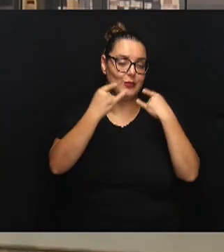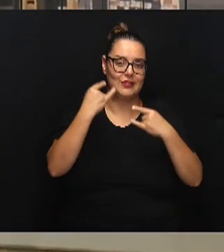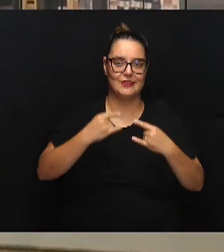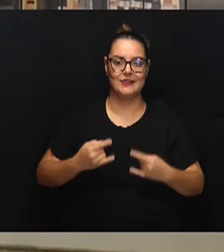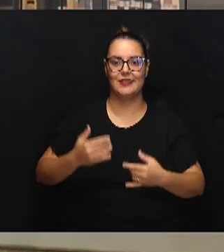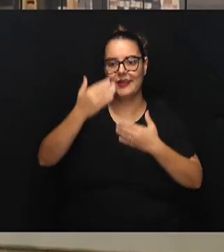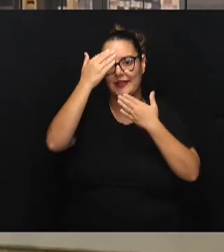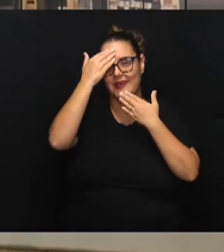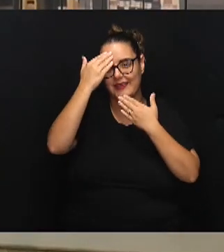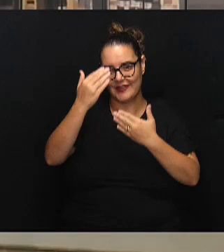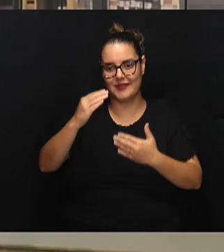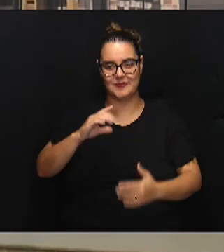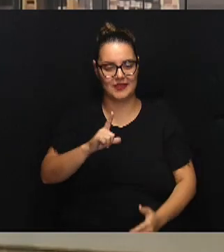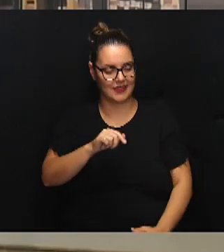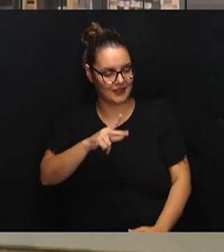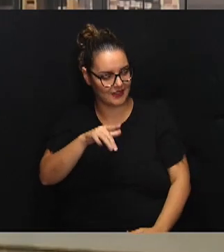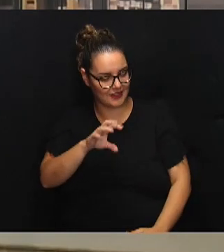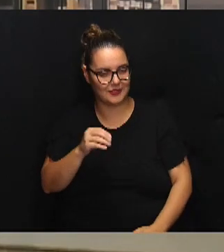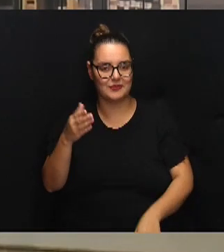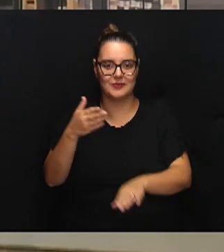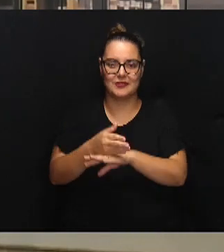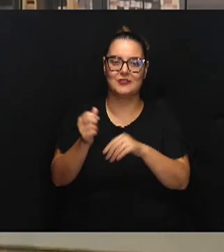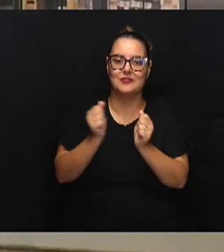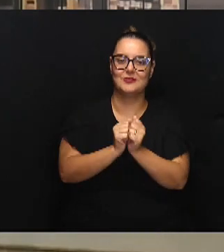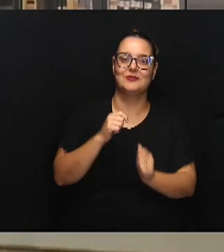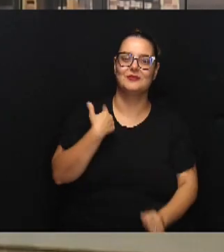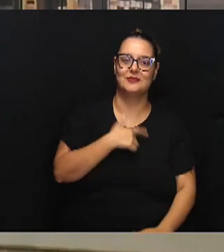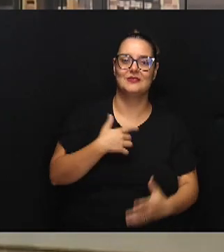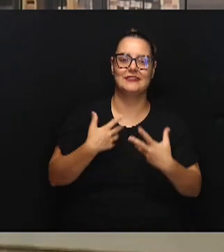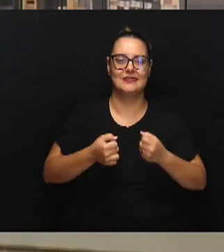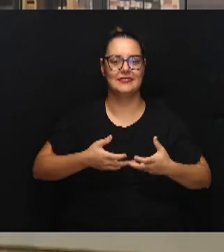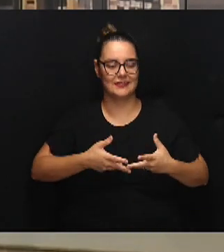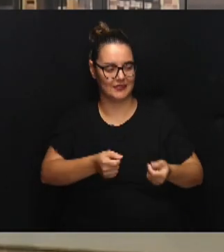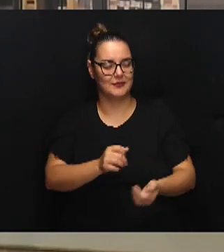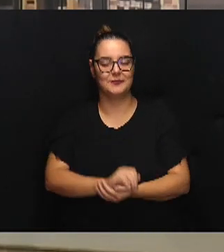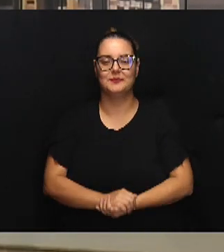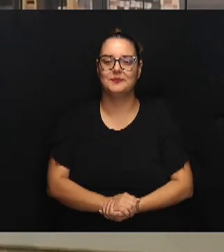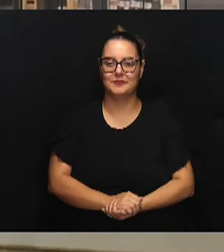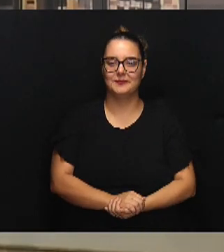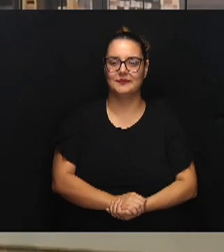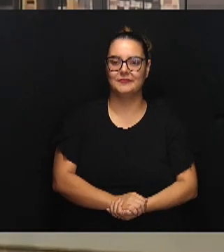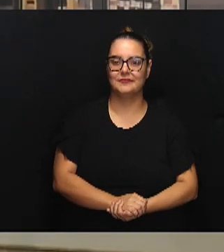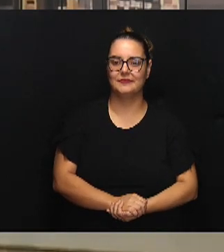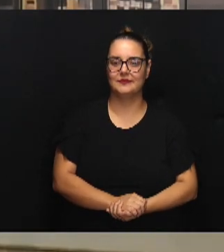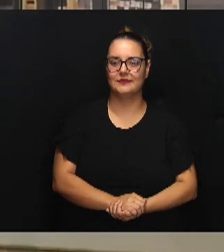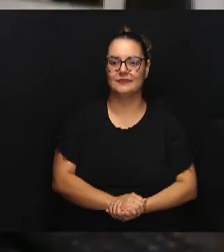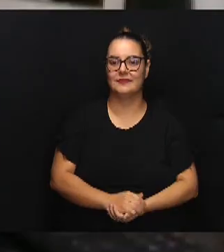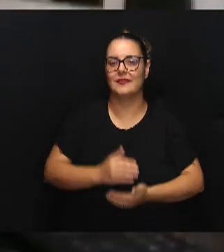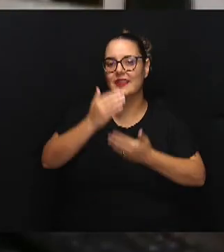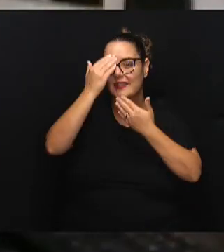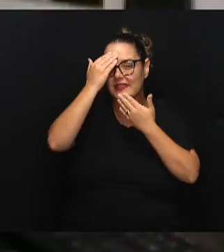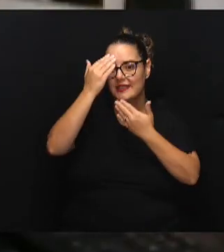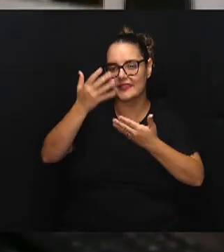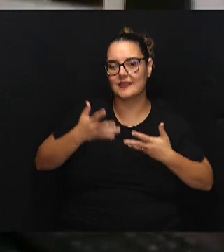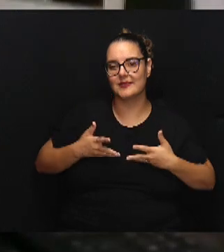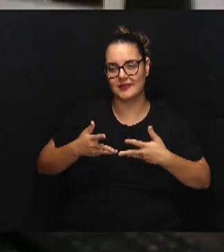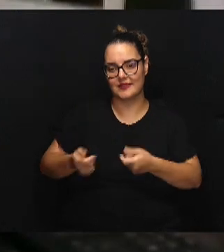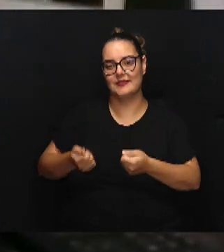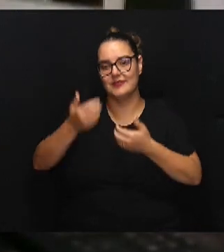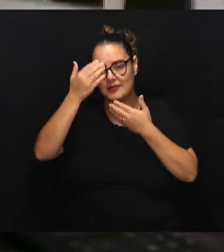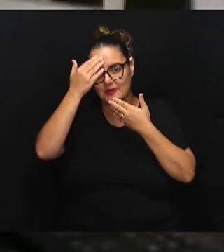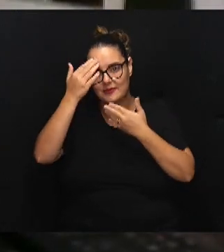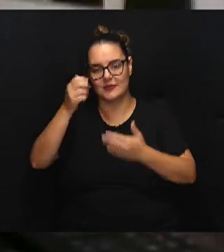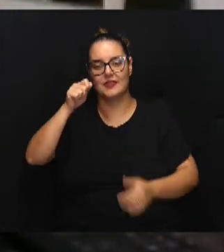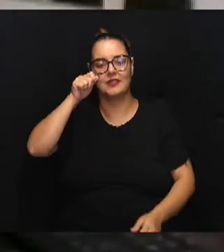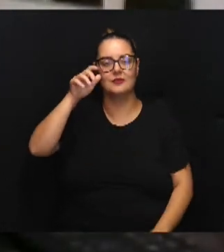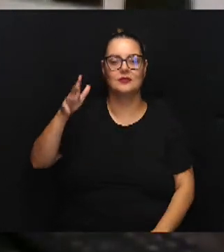Muito obrigada, Cláudio, por participar aqui com a gente e aceitar o nosso convite. Muito obrigado pelo convite, muito obrigado,